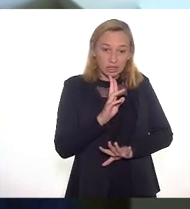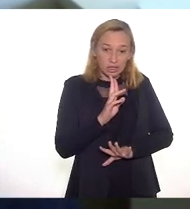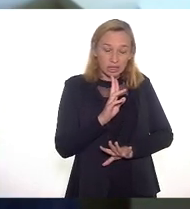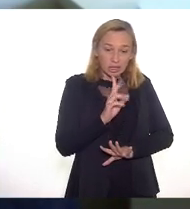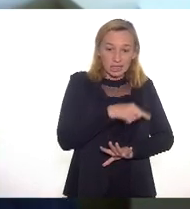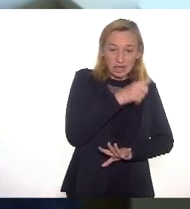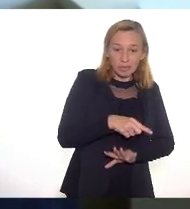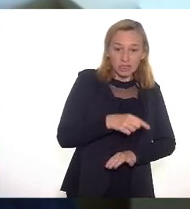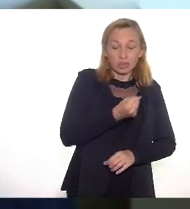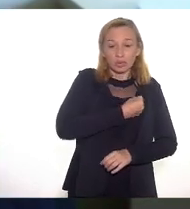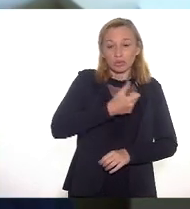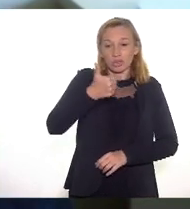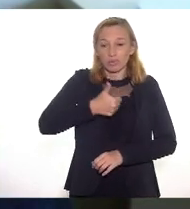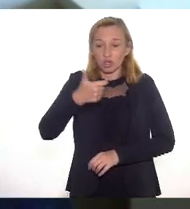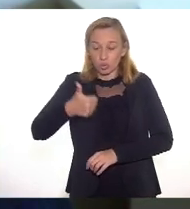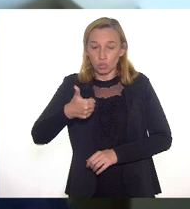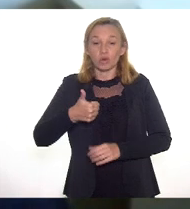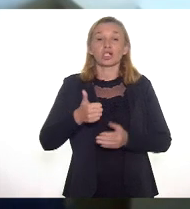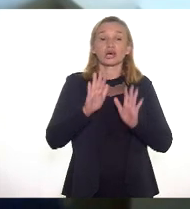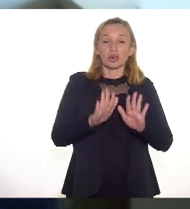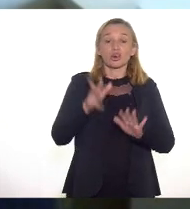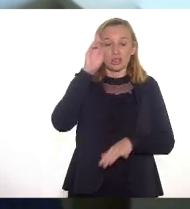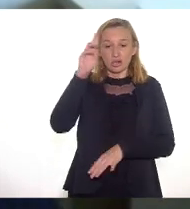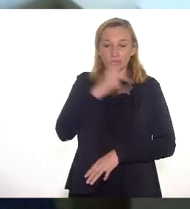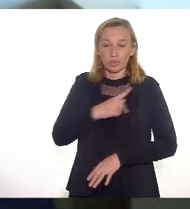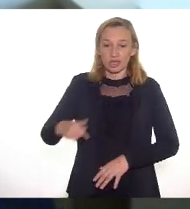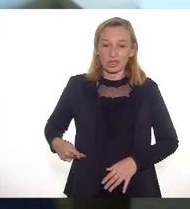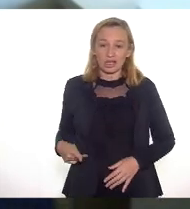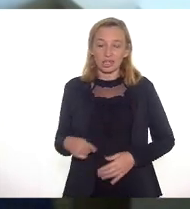emenda 1. Assim posto, senhor presidente,